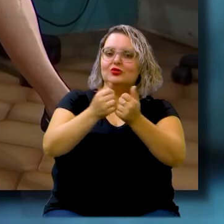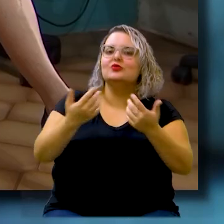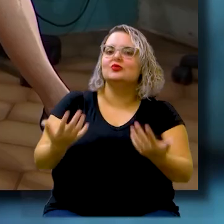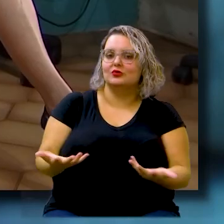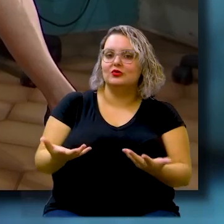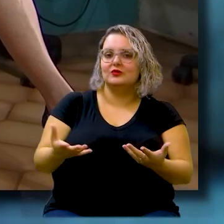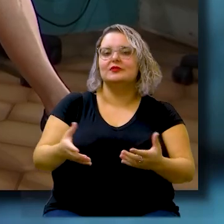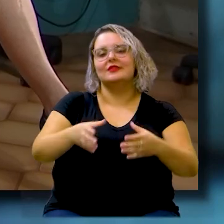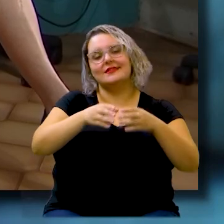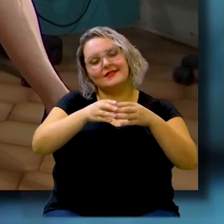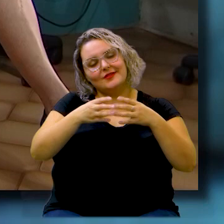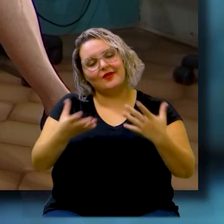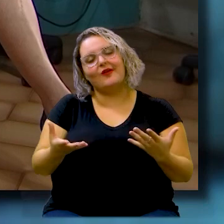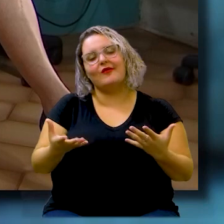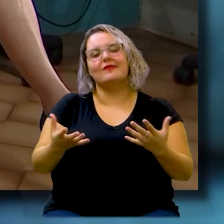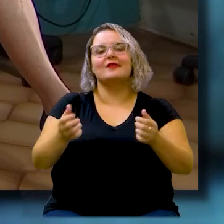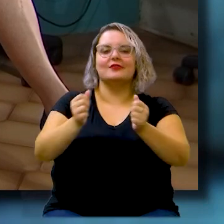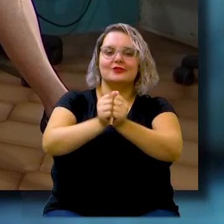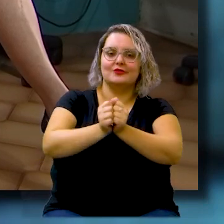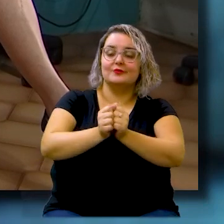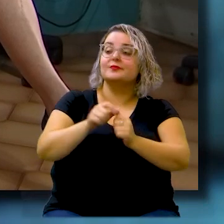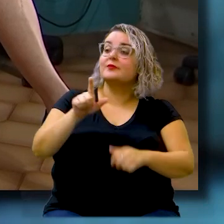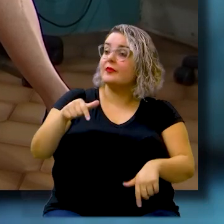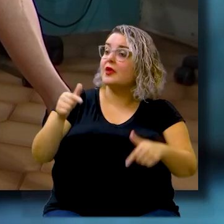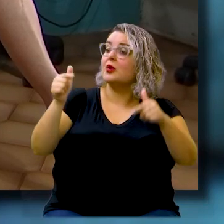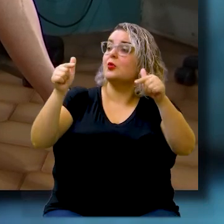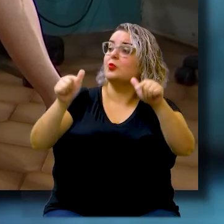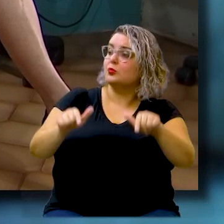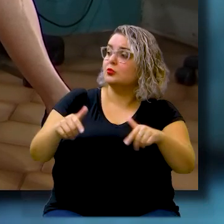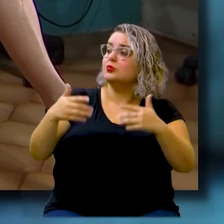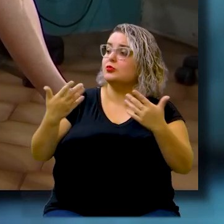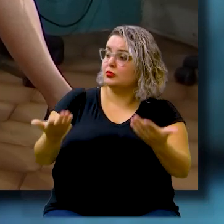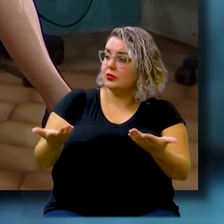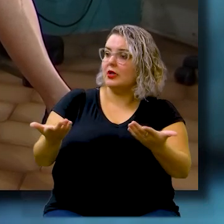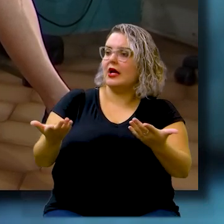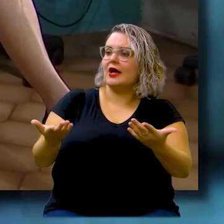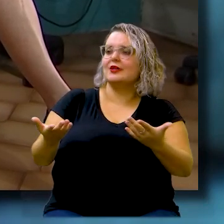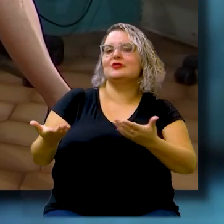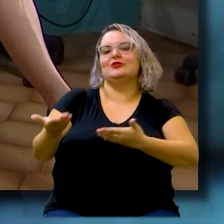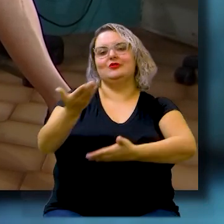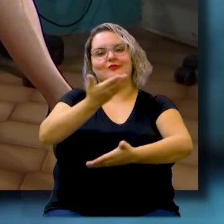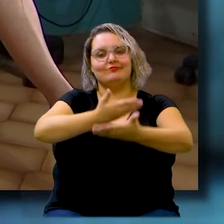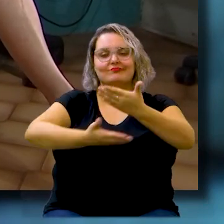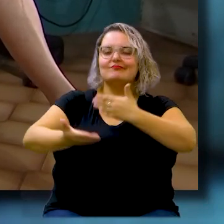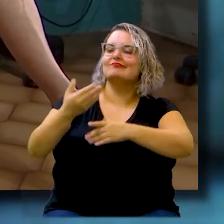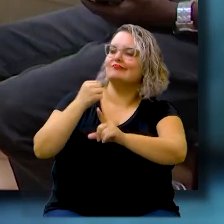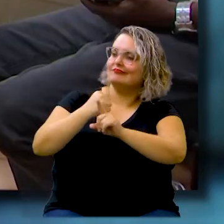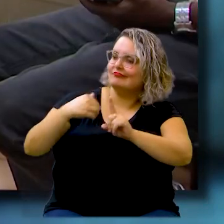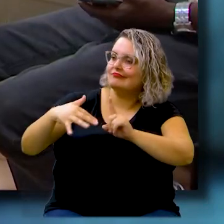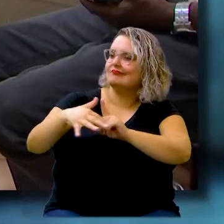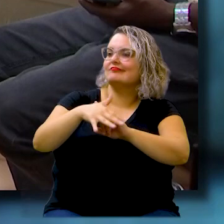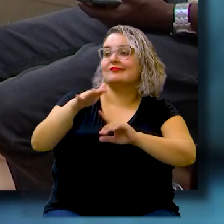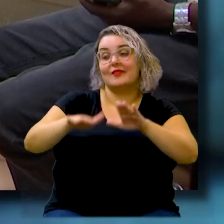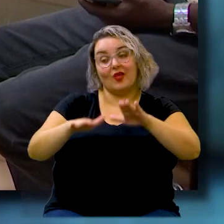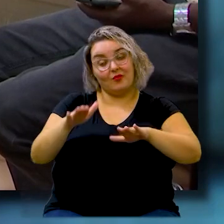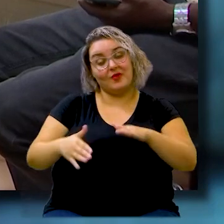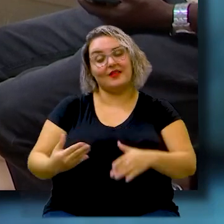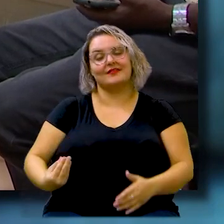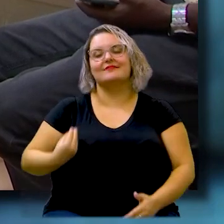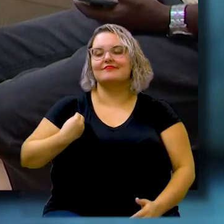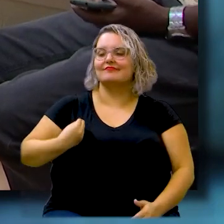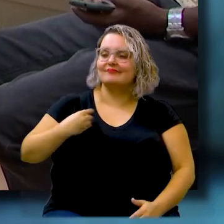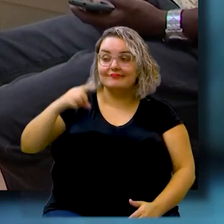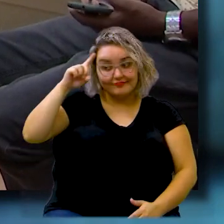esse momento junto. Vira um espaço de socializar, né? Que dependendo da realidade de cada um,